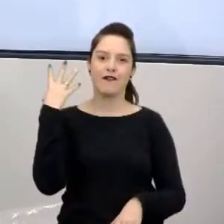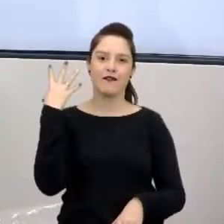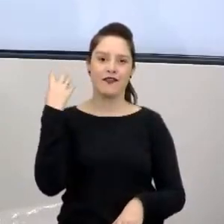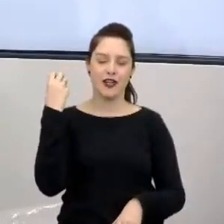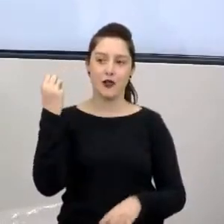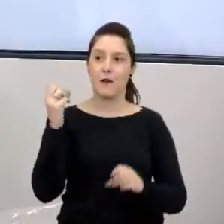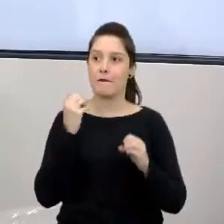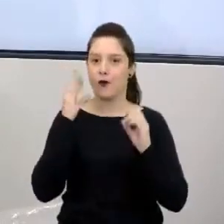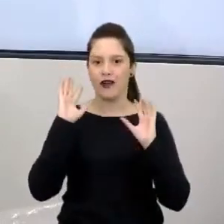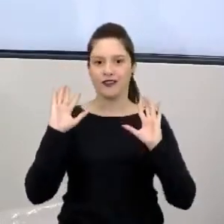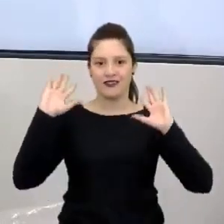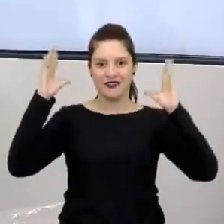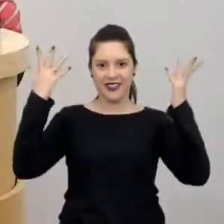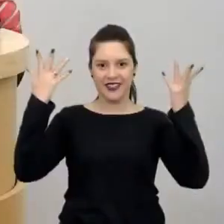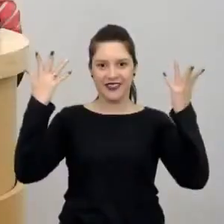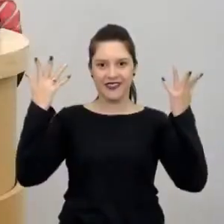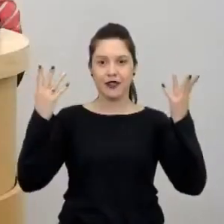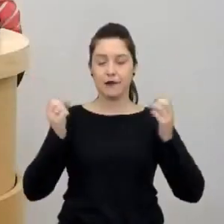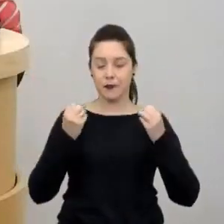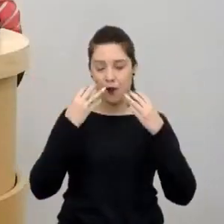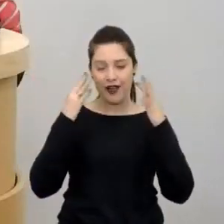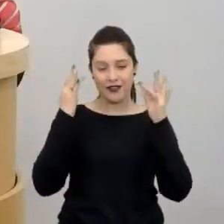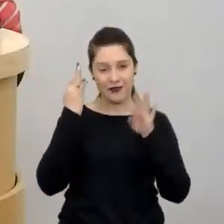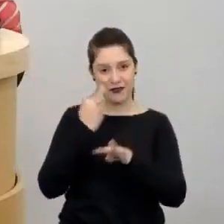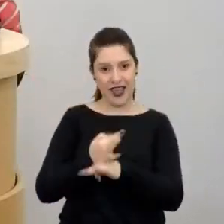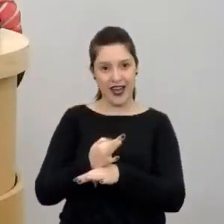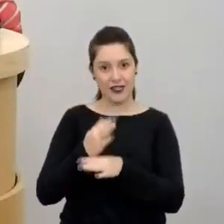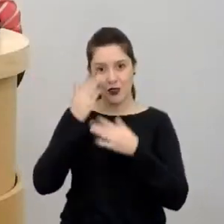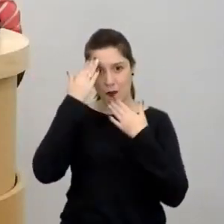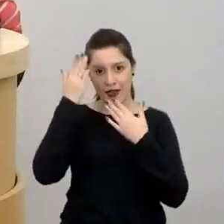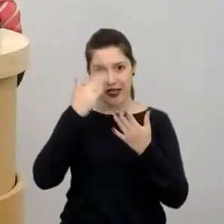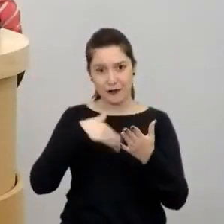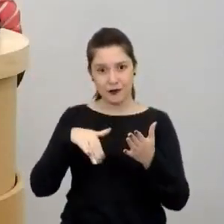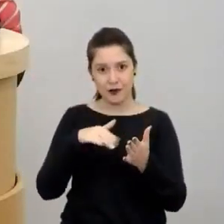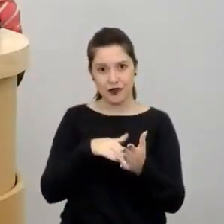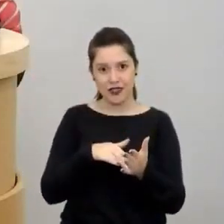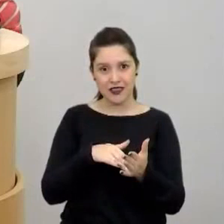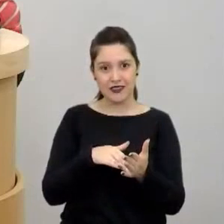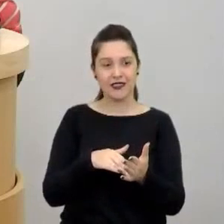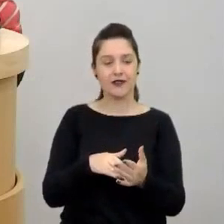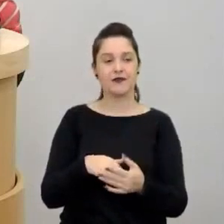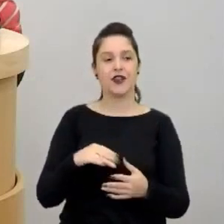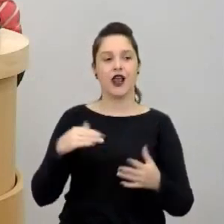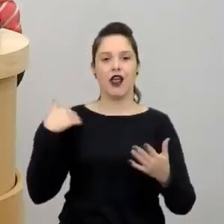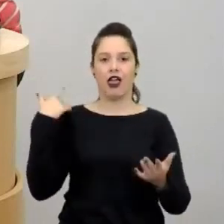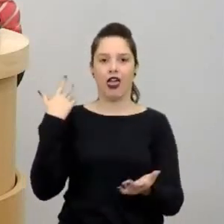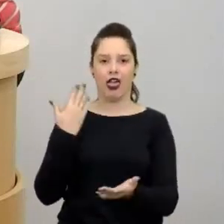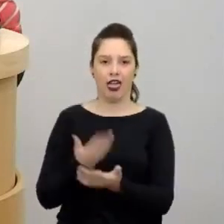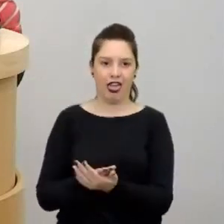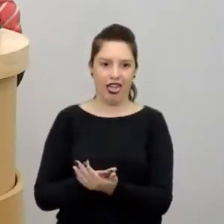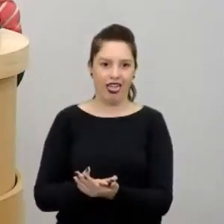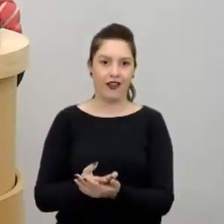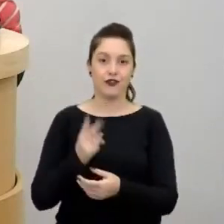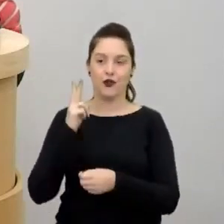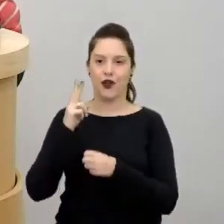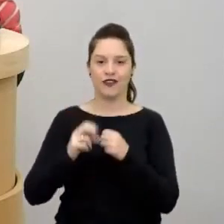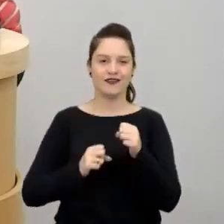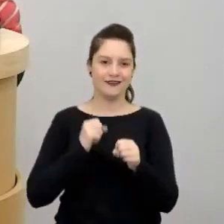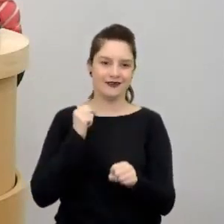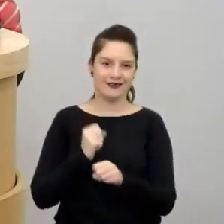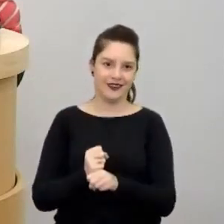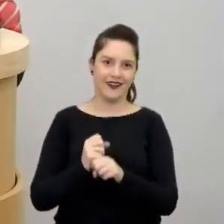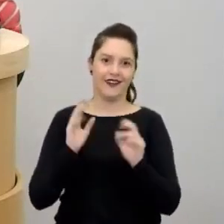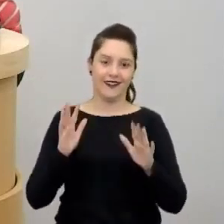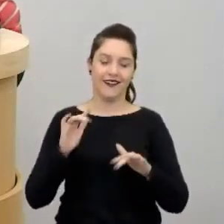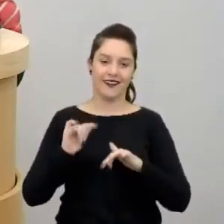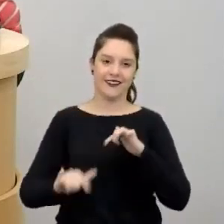Boas festas e boas férias, né? E muito obrigada por, né, todo esse tempo que a gente tá aí junto, 2 anos aí